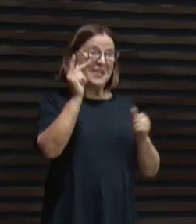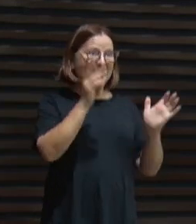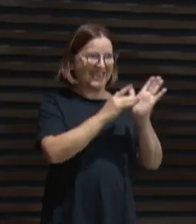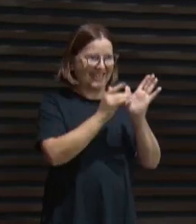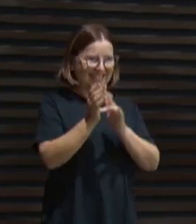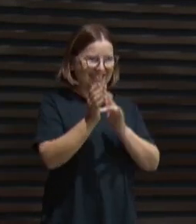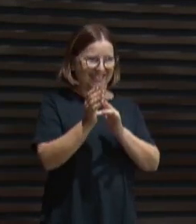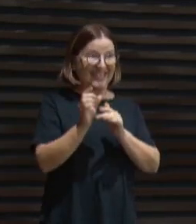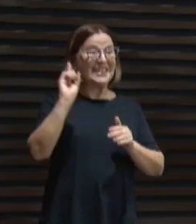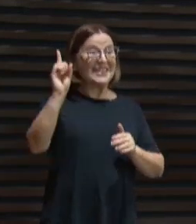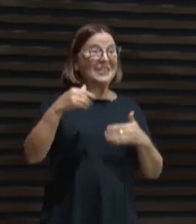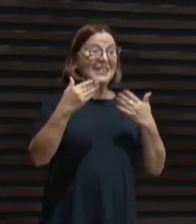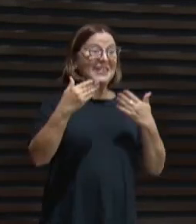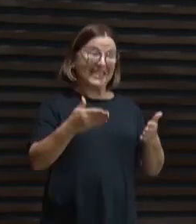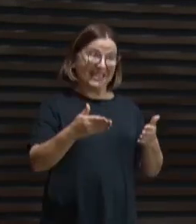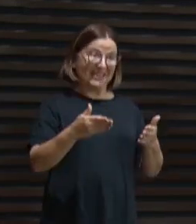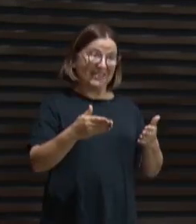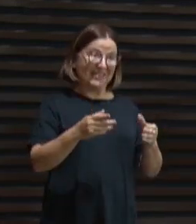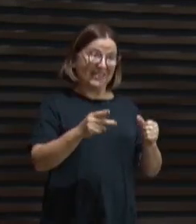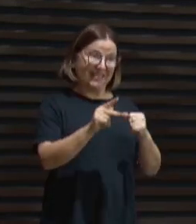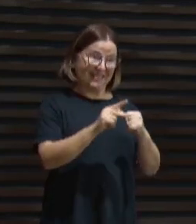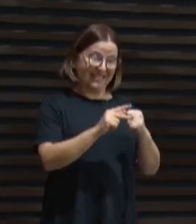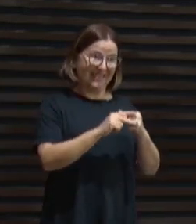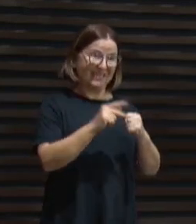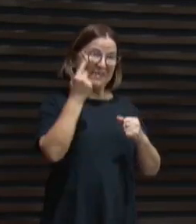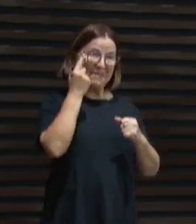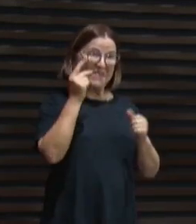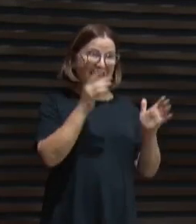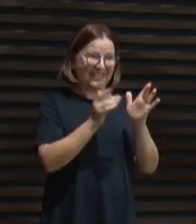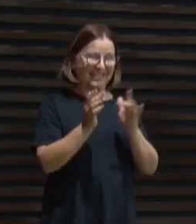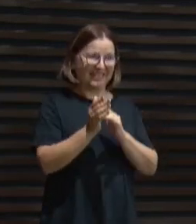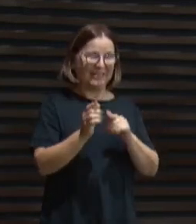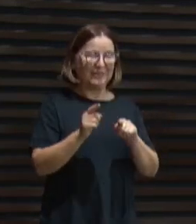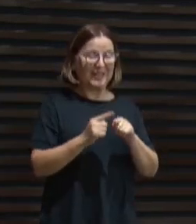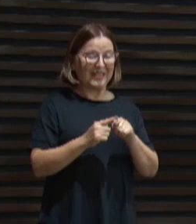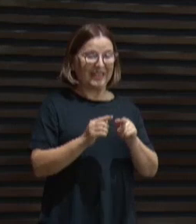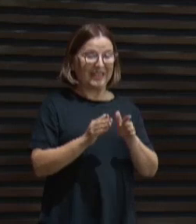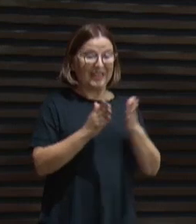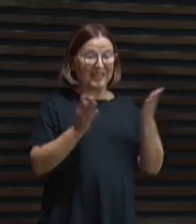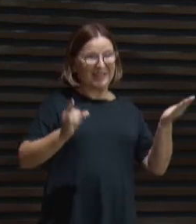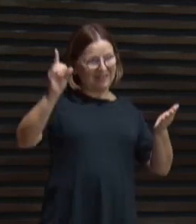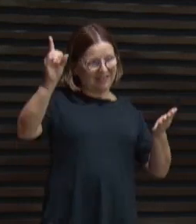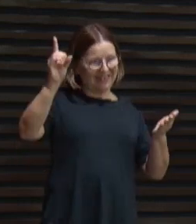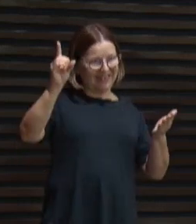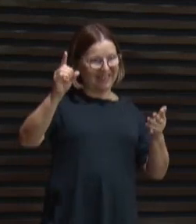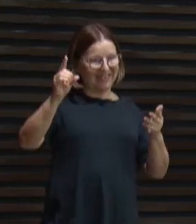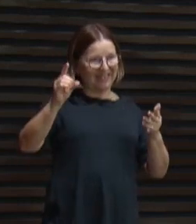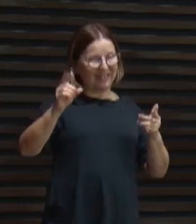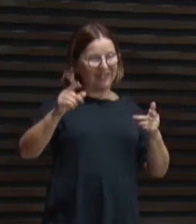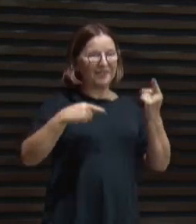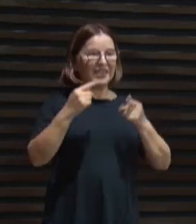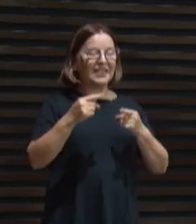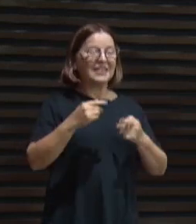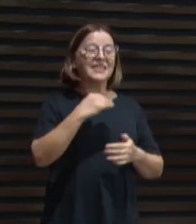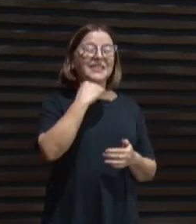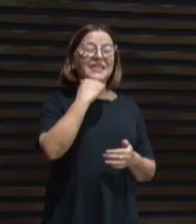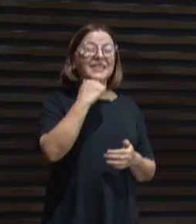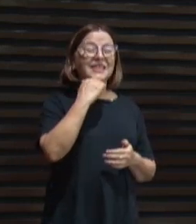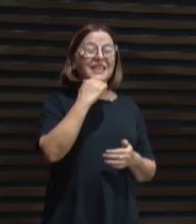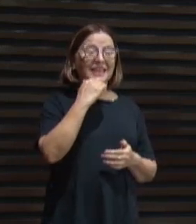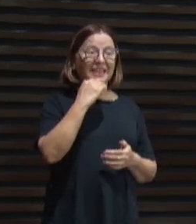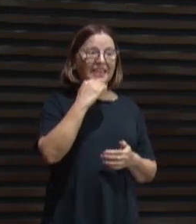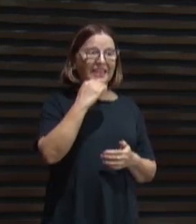Deus deu Simão para Jesus. Porque a Bíblia diz que ninguém pode